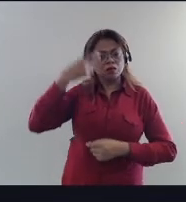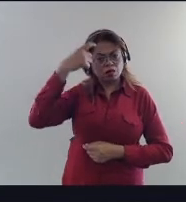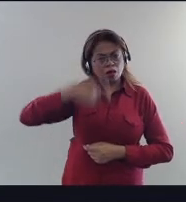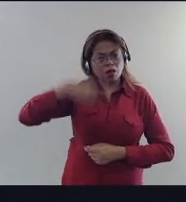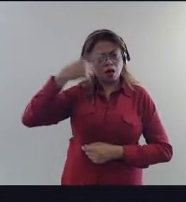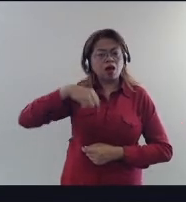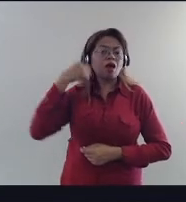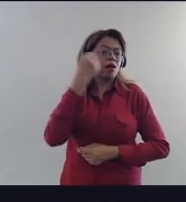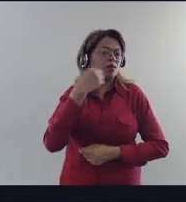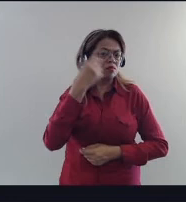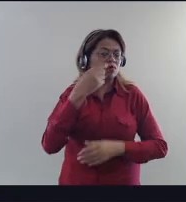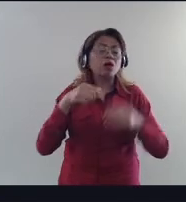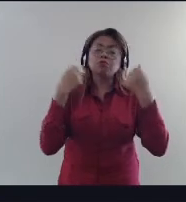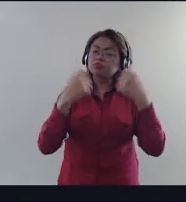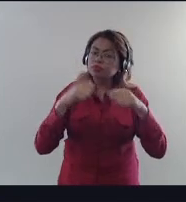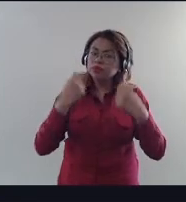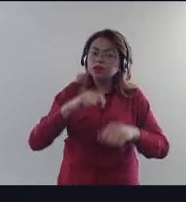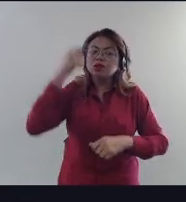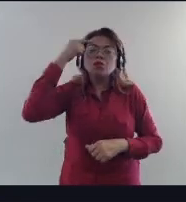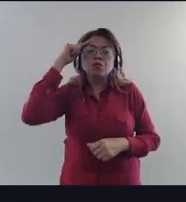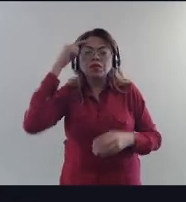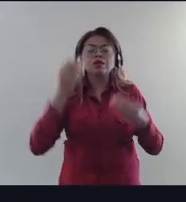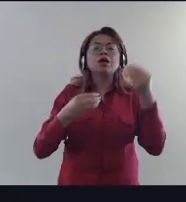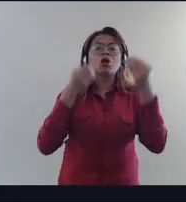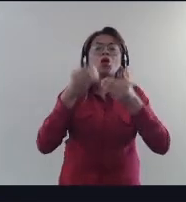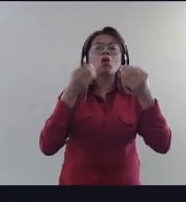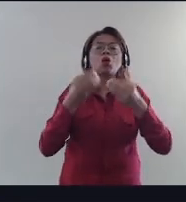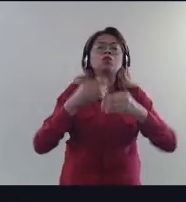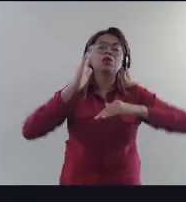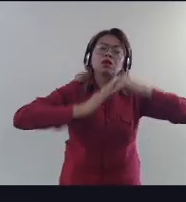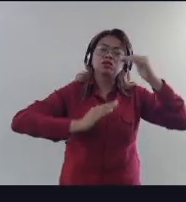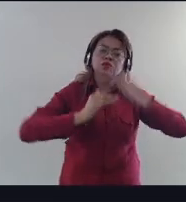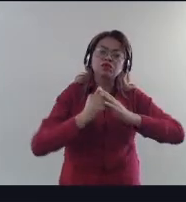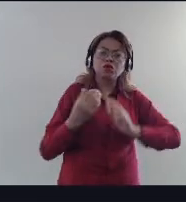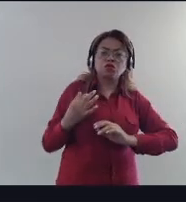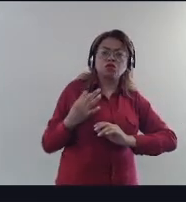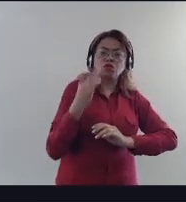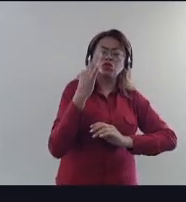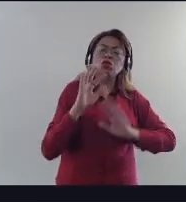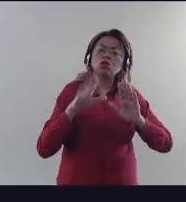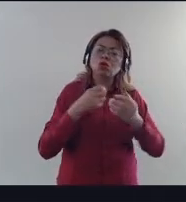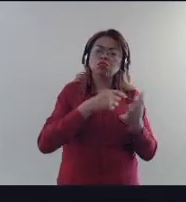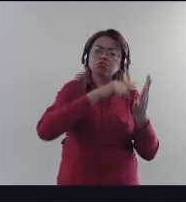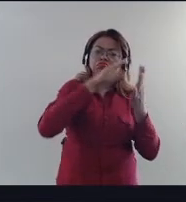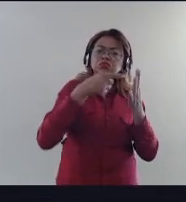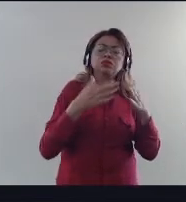são algumas das profissões que vão surgir conforme os anos. Não